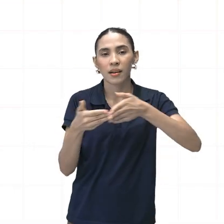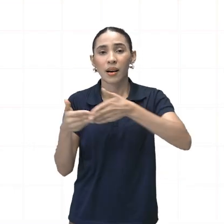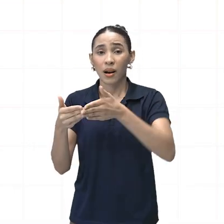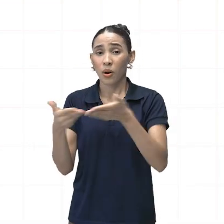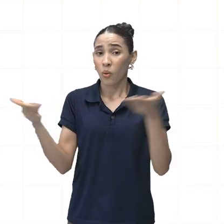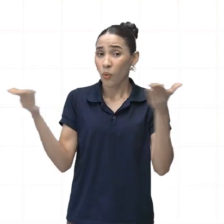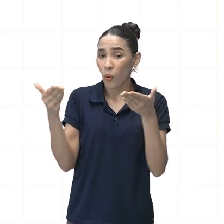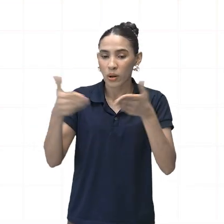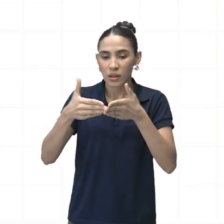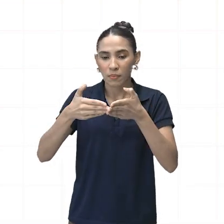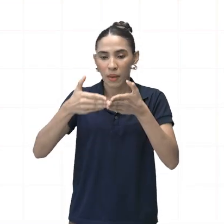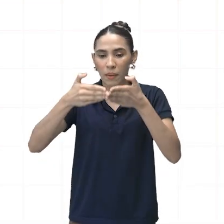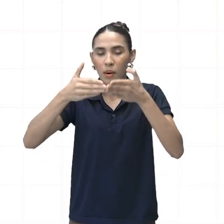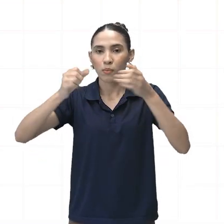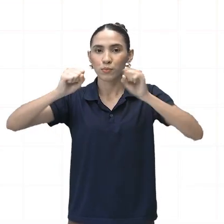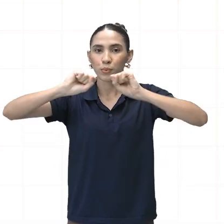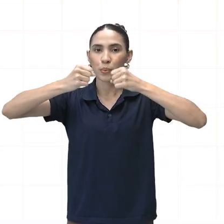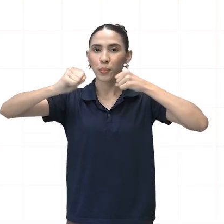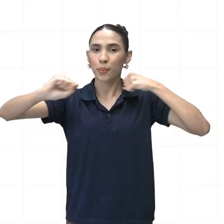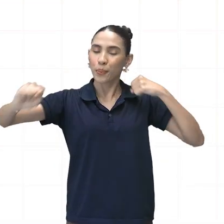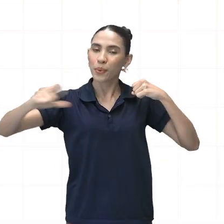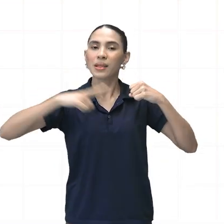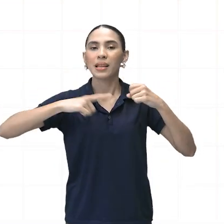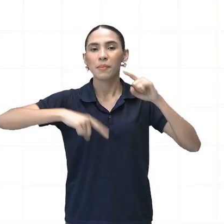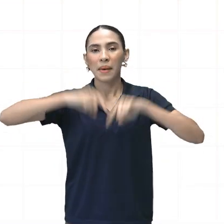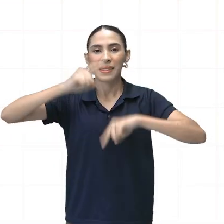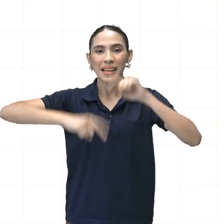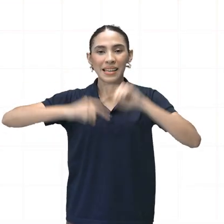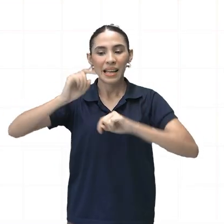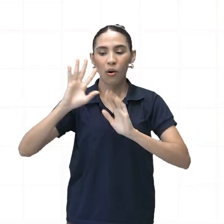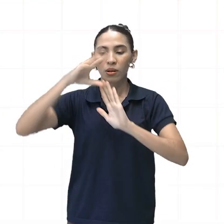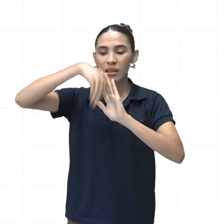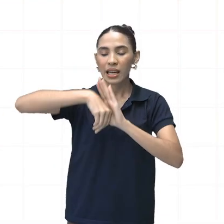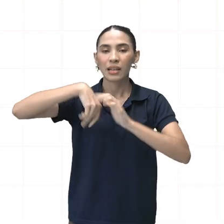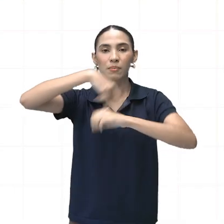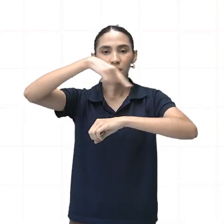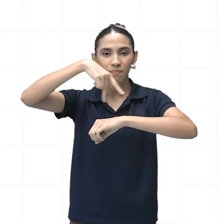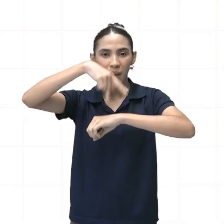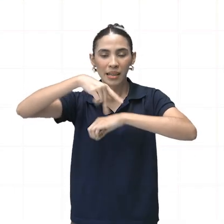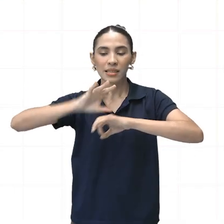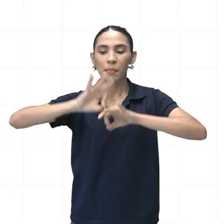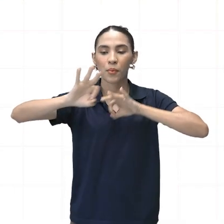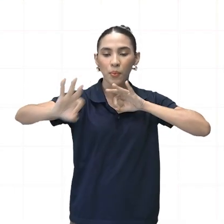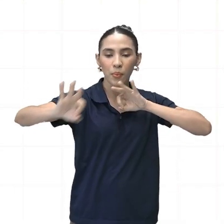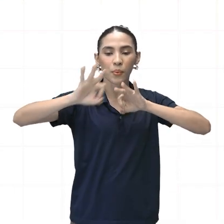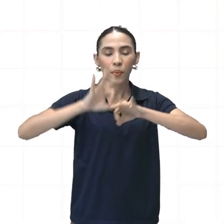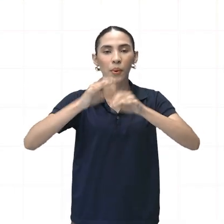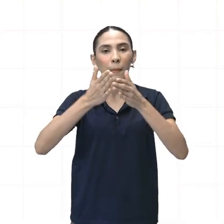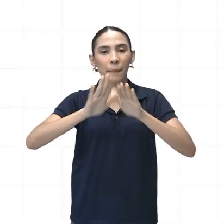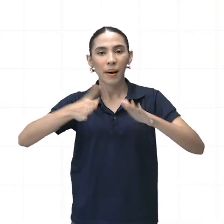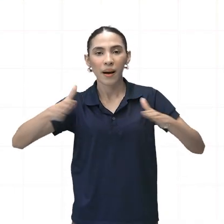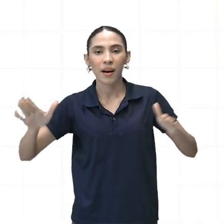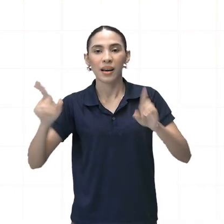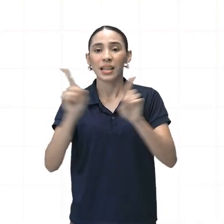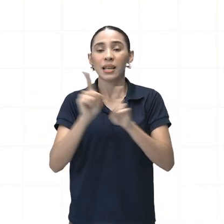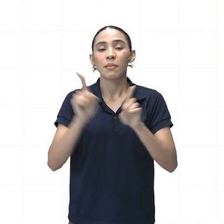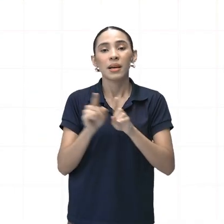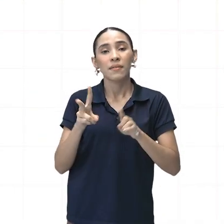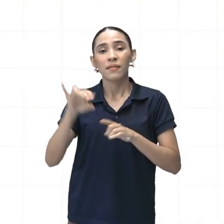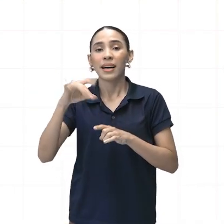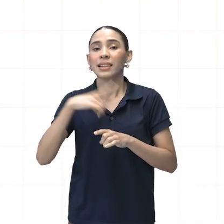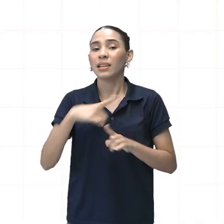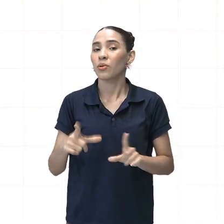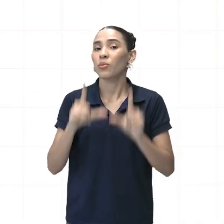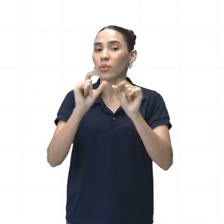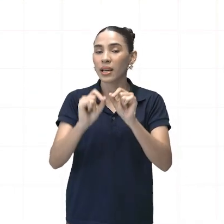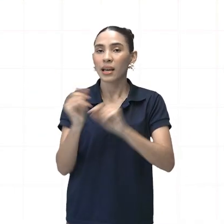grandes navios levando muitas mercadorias aí entre os países, através dos oceanos, assim como vão existir o